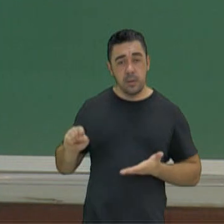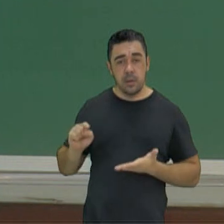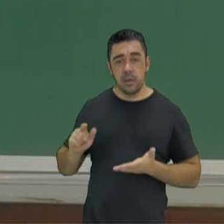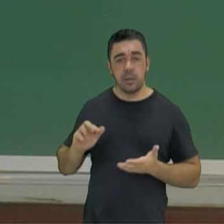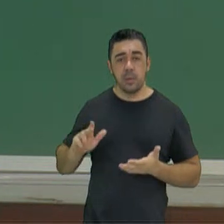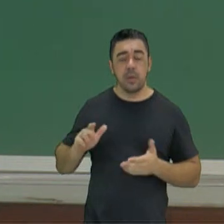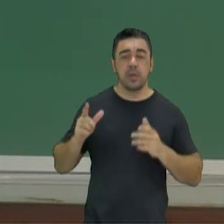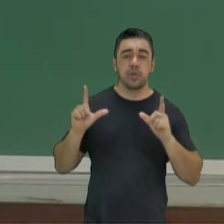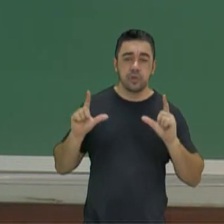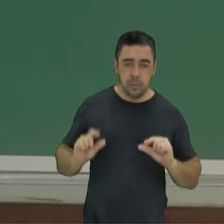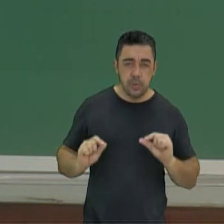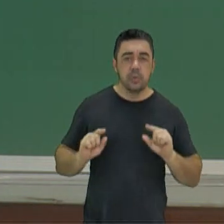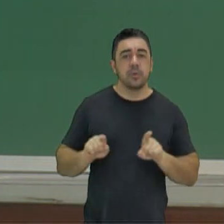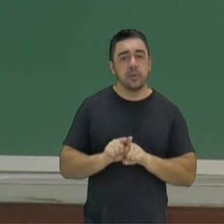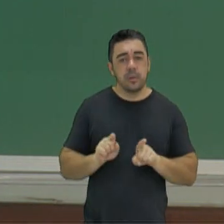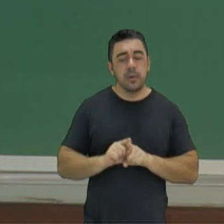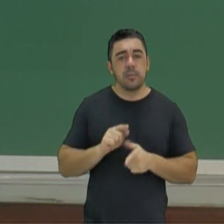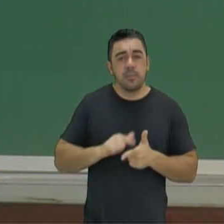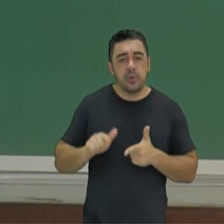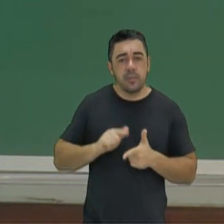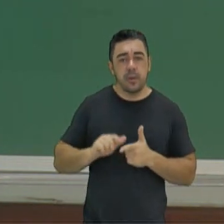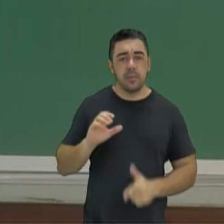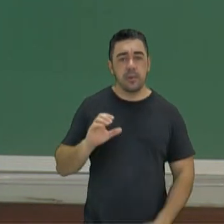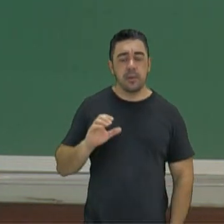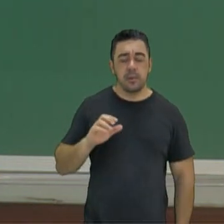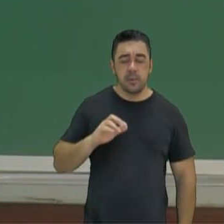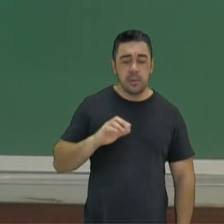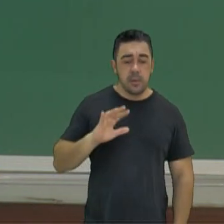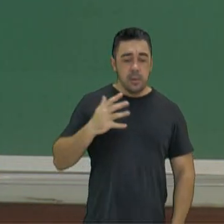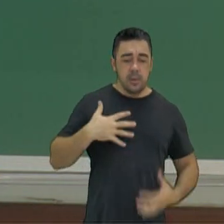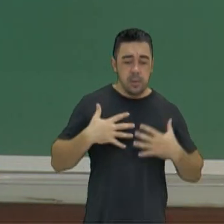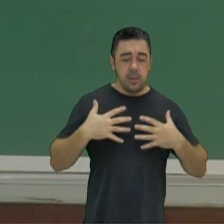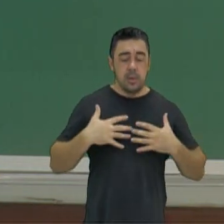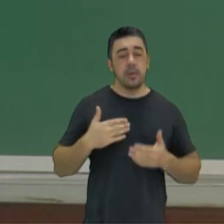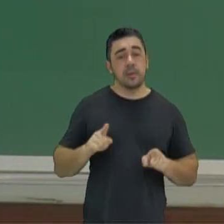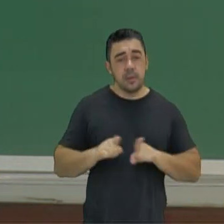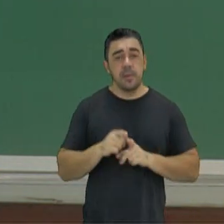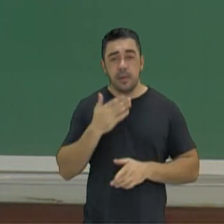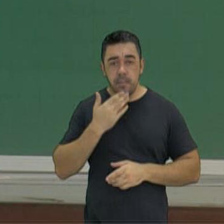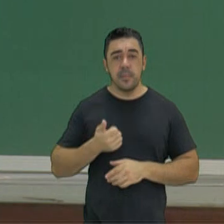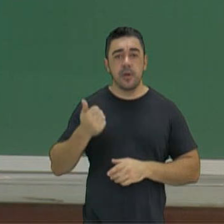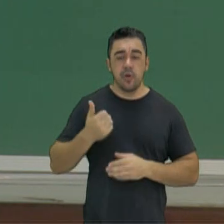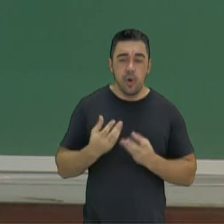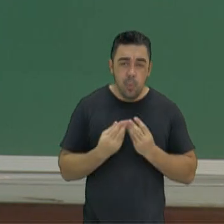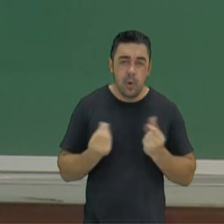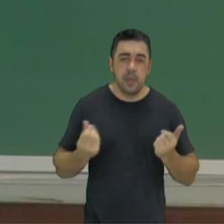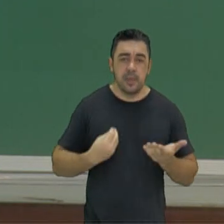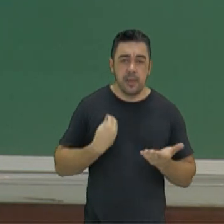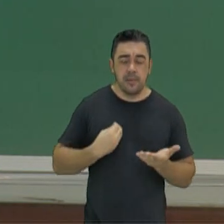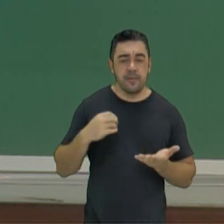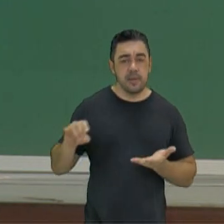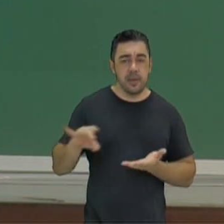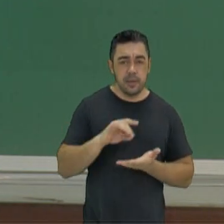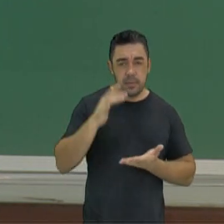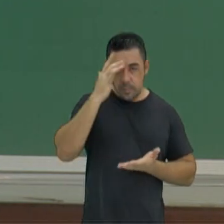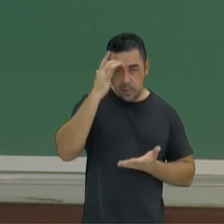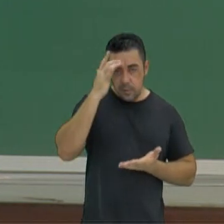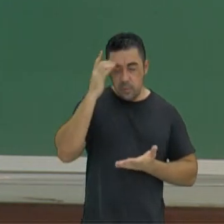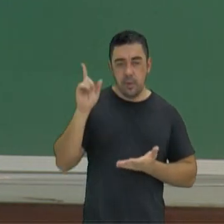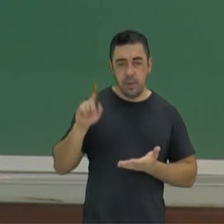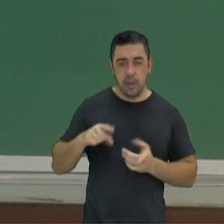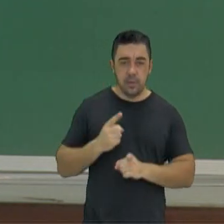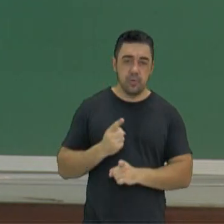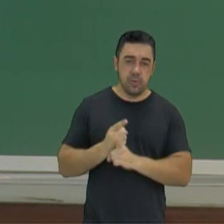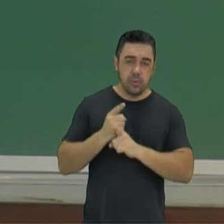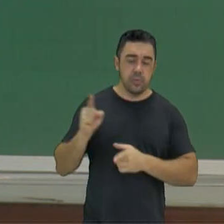uma diminuição no número de crises, como possui a capacidade de melhorar a qualidade de vida de indivíduos diagnosticados